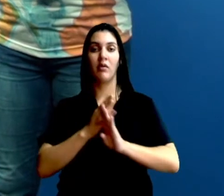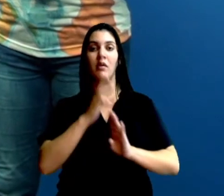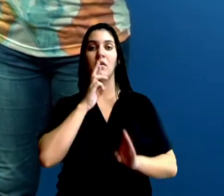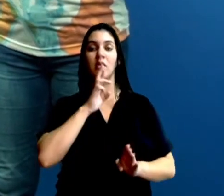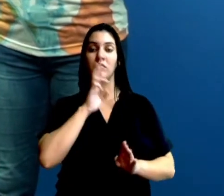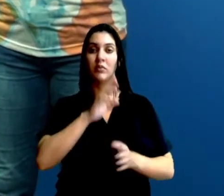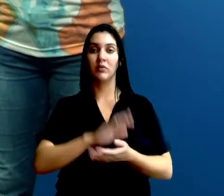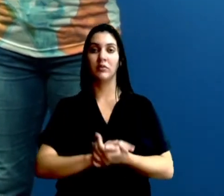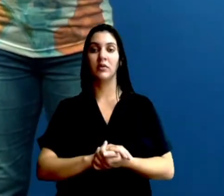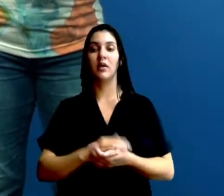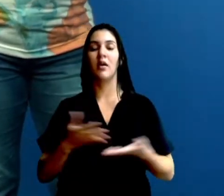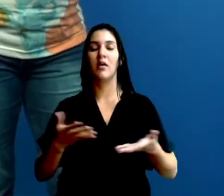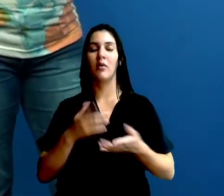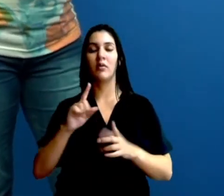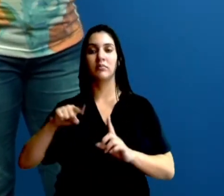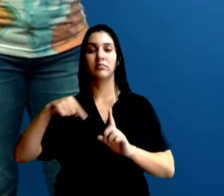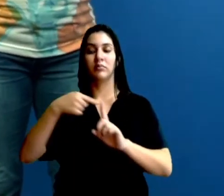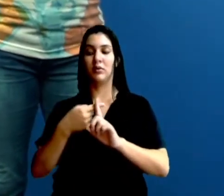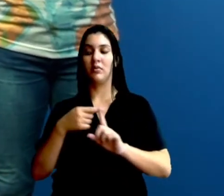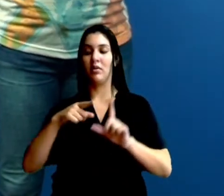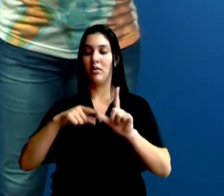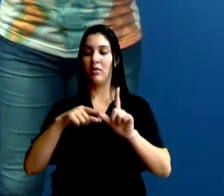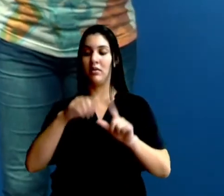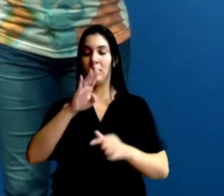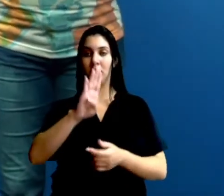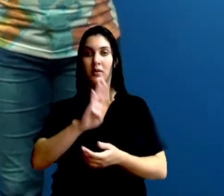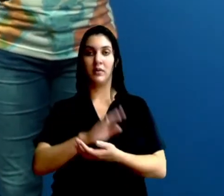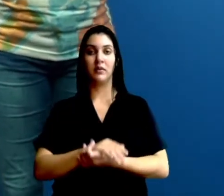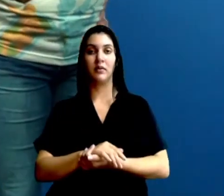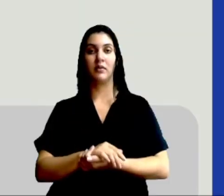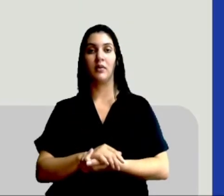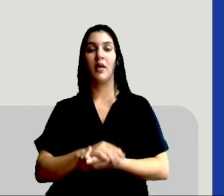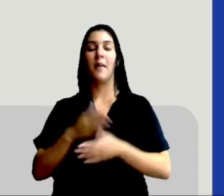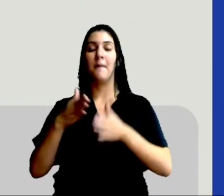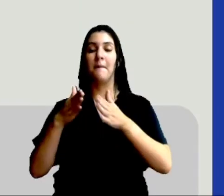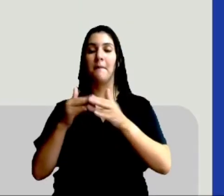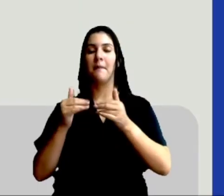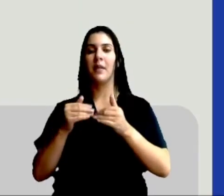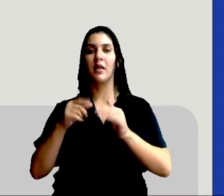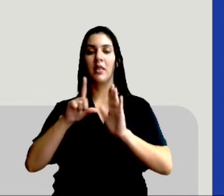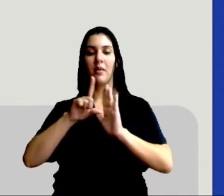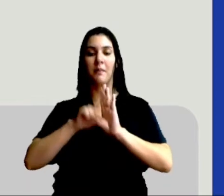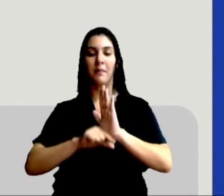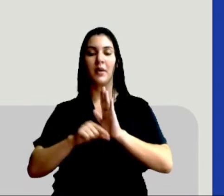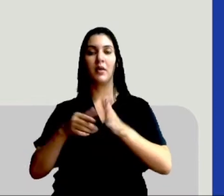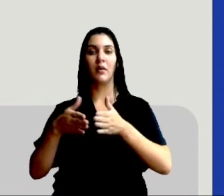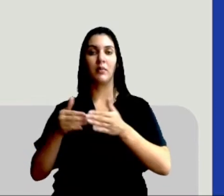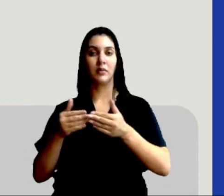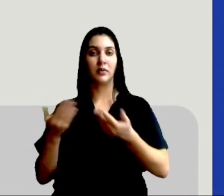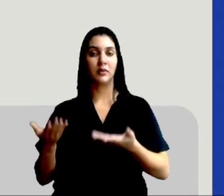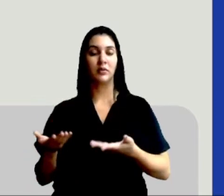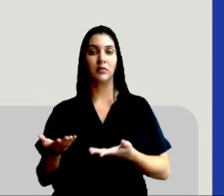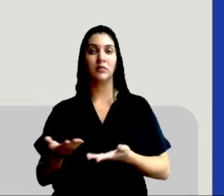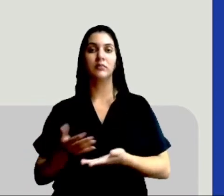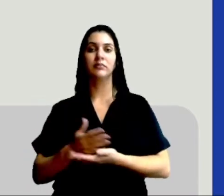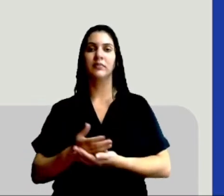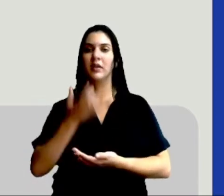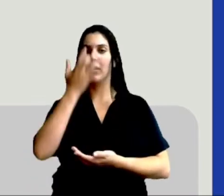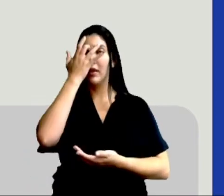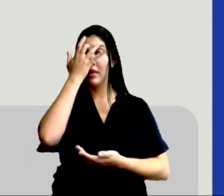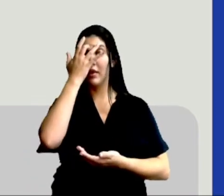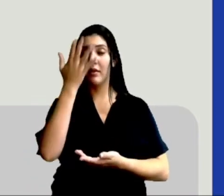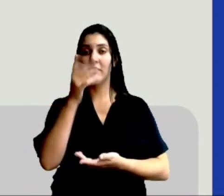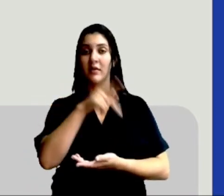resposta. Vamos para a próxima. Letra B. Ele aí pede a menor encomenda. Opa, tá